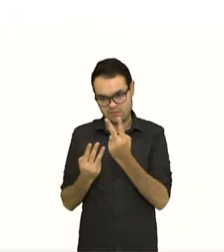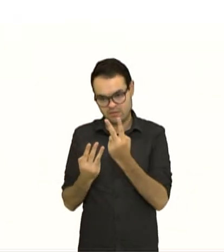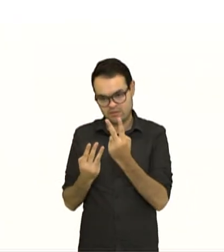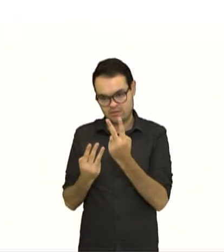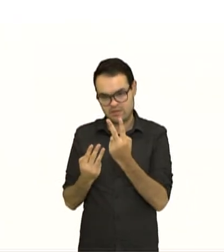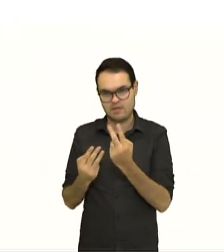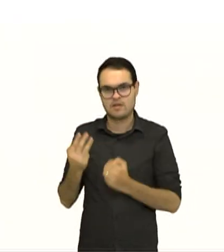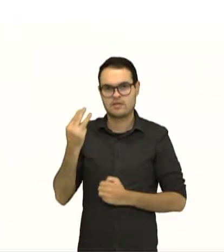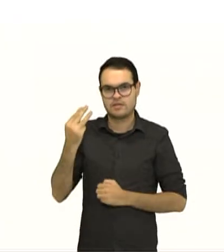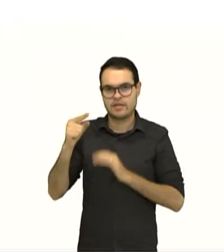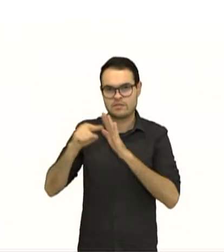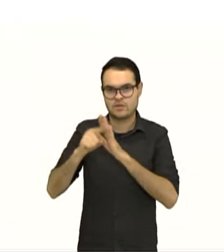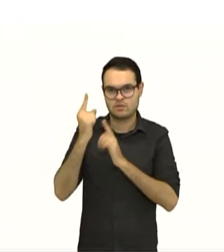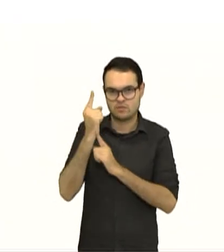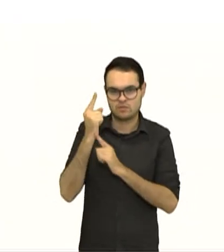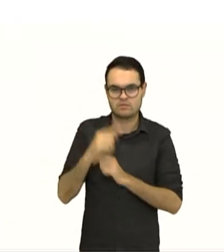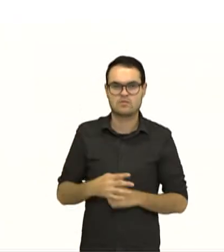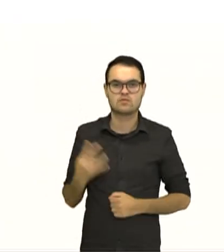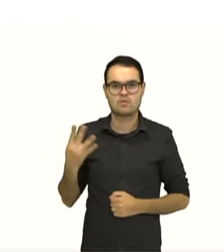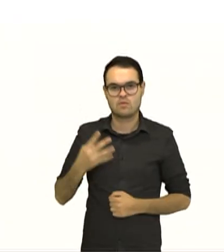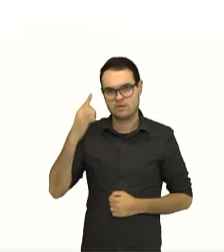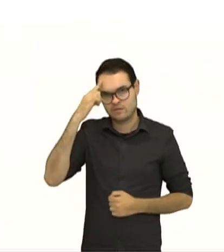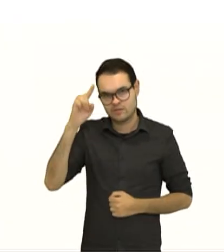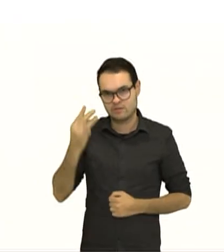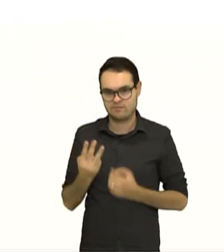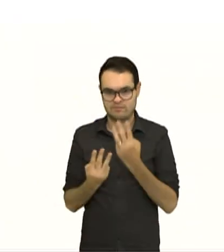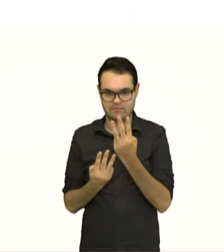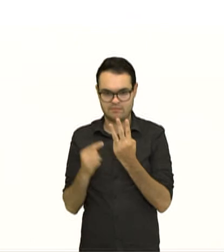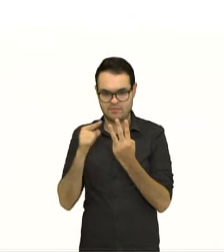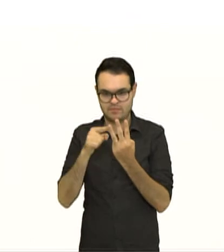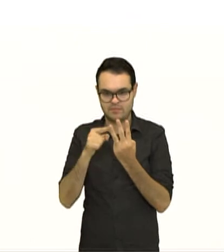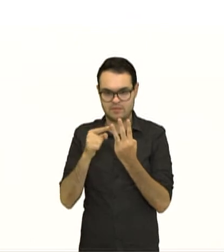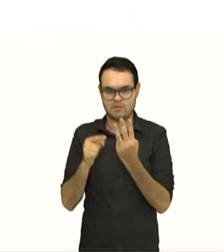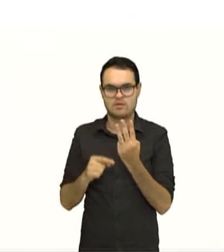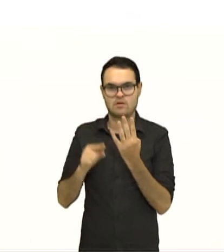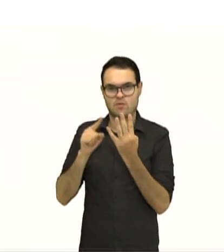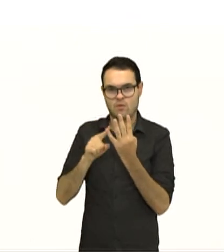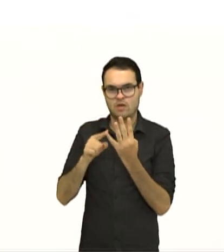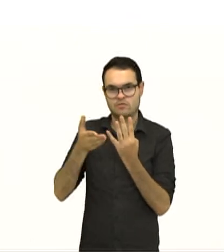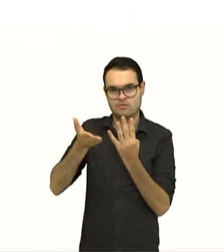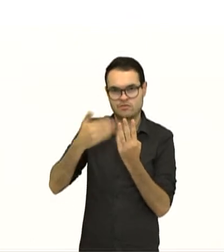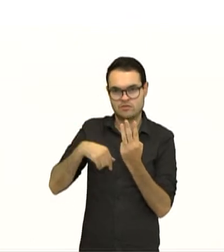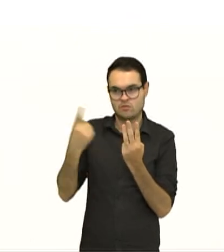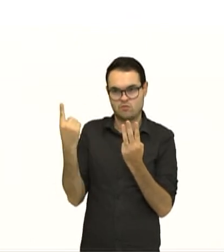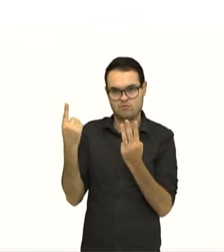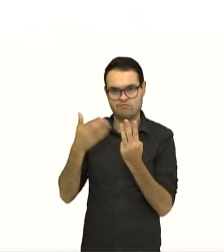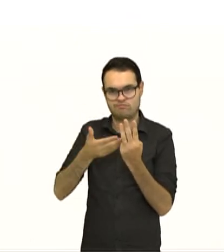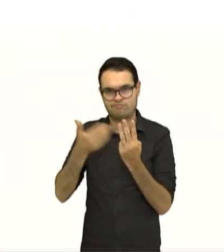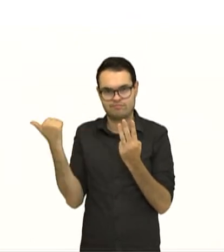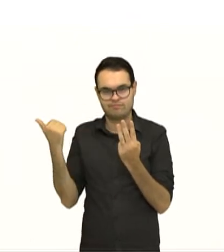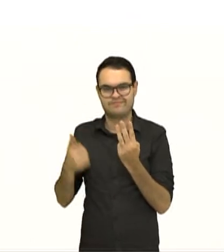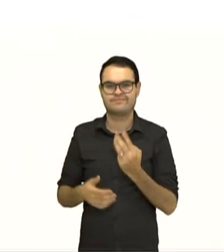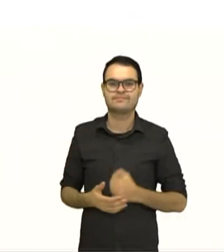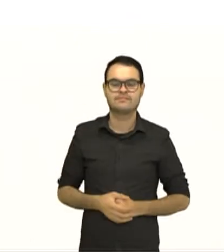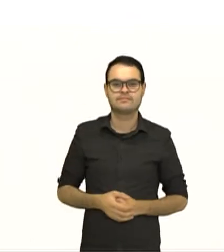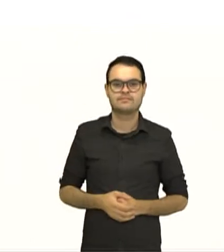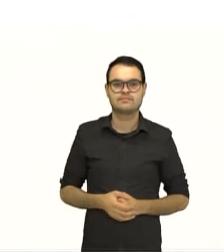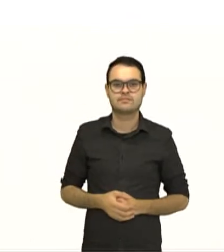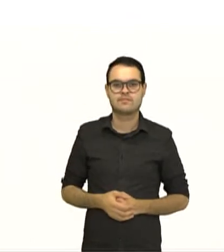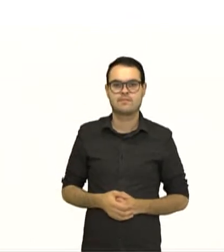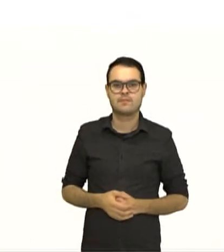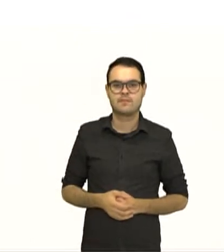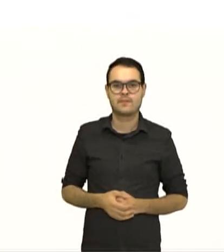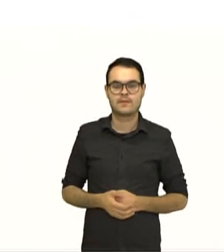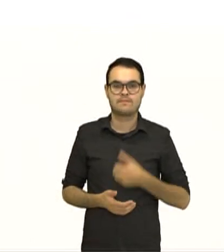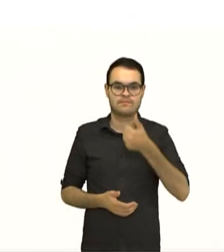3 menos 1. No quarto dia, o expoente é 3. 4 menos 1. Então, no décimo dia, o expoente ficaria o quê?